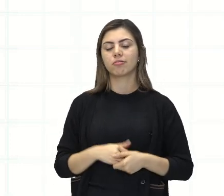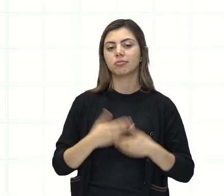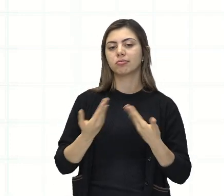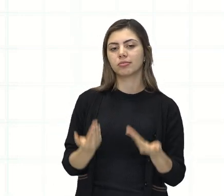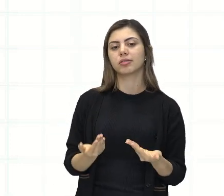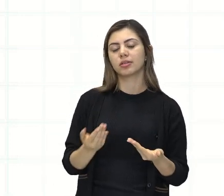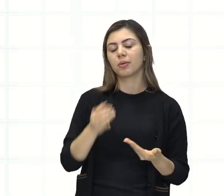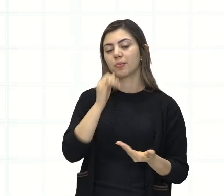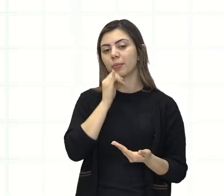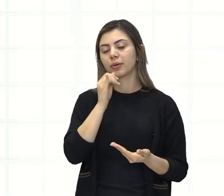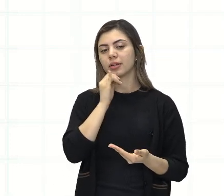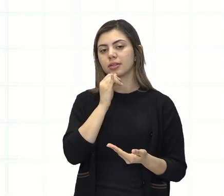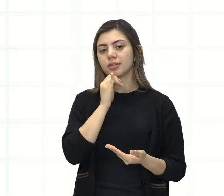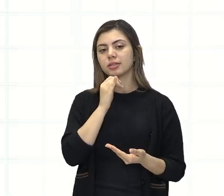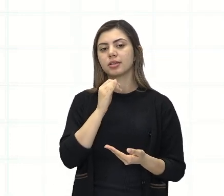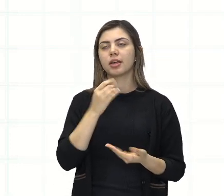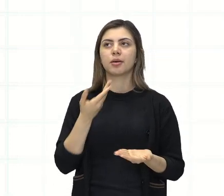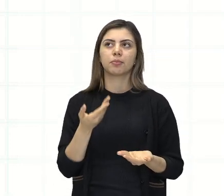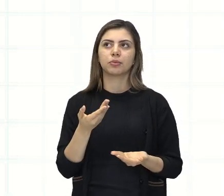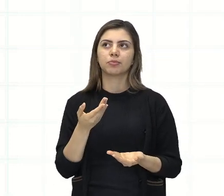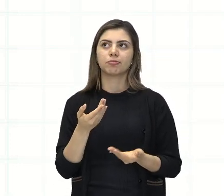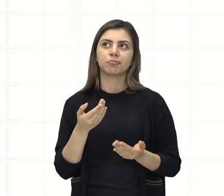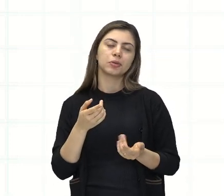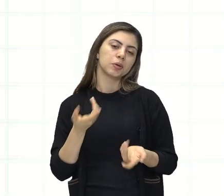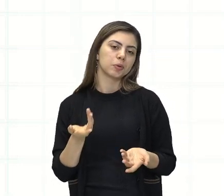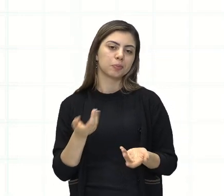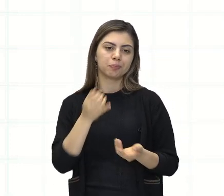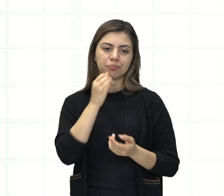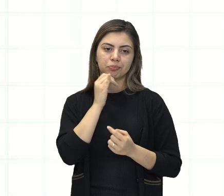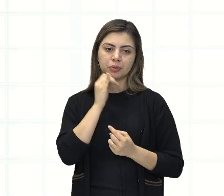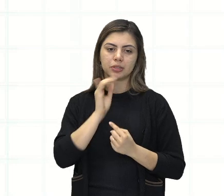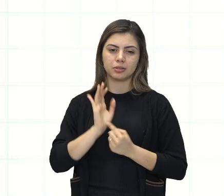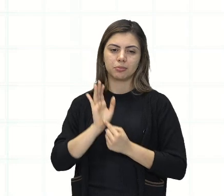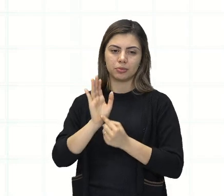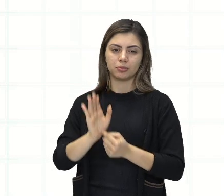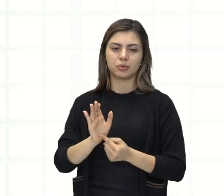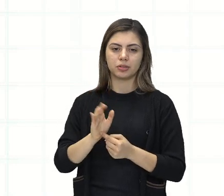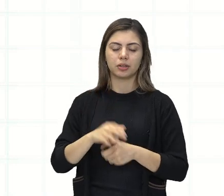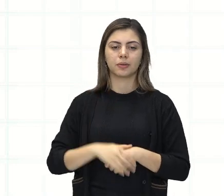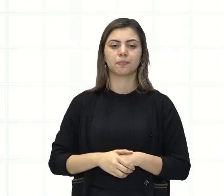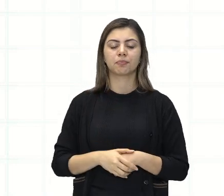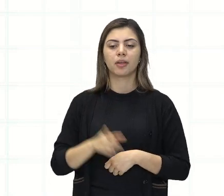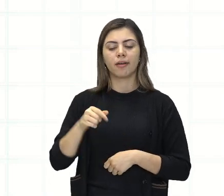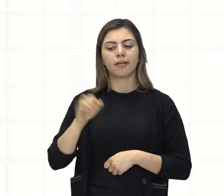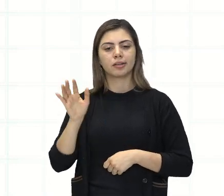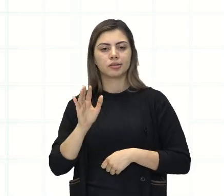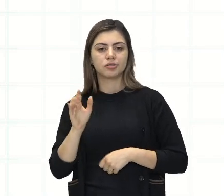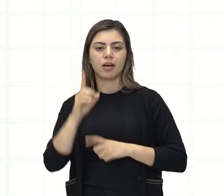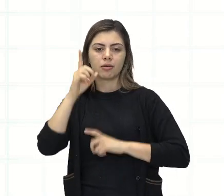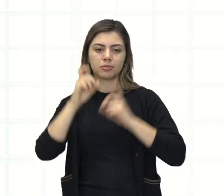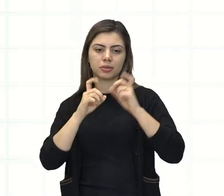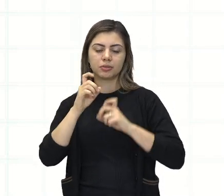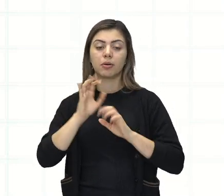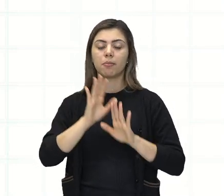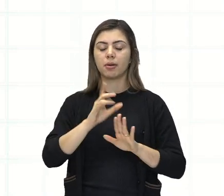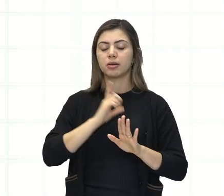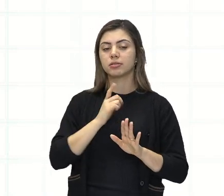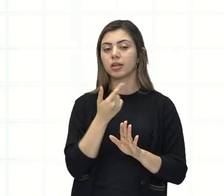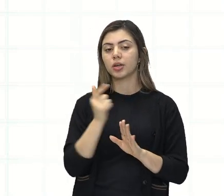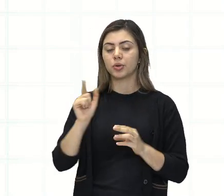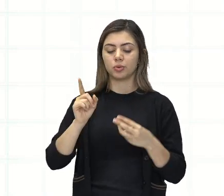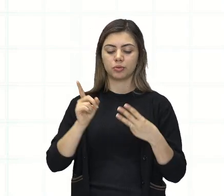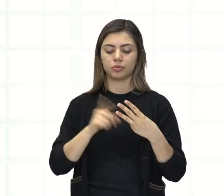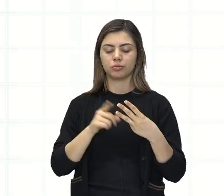como exemplo aí de linguagem não verbal. Além dessas duas, também temos